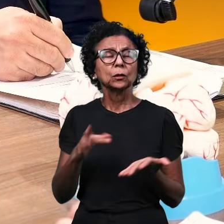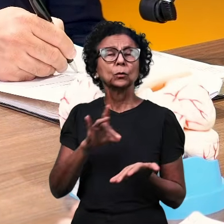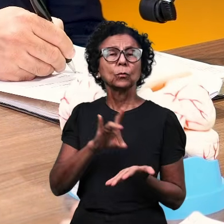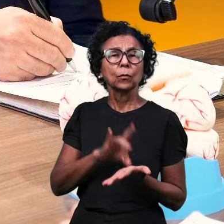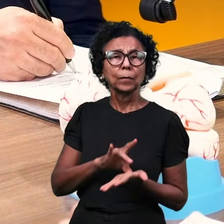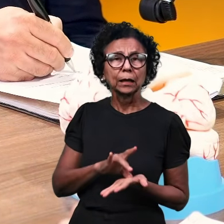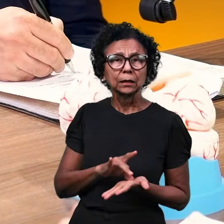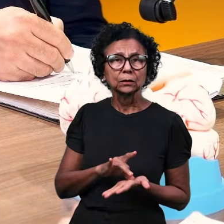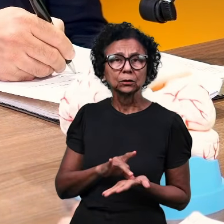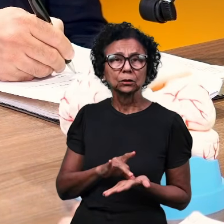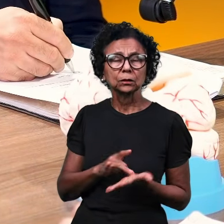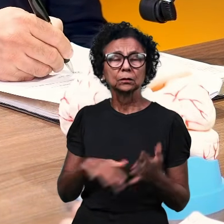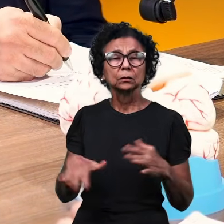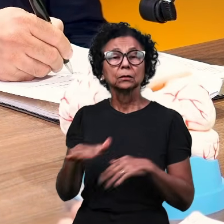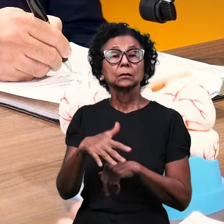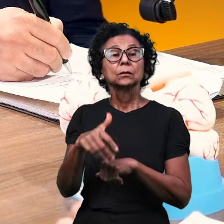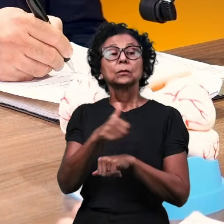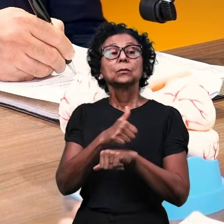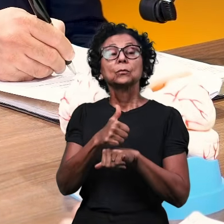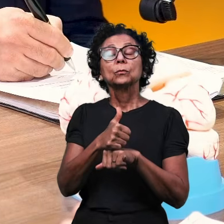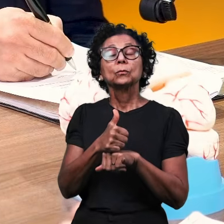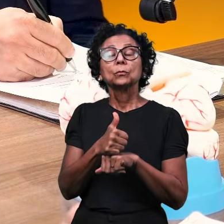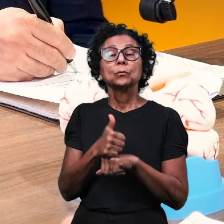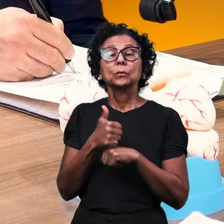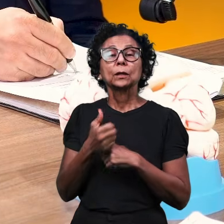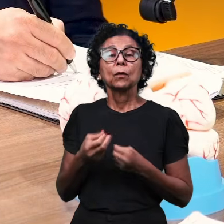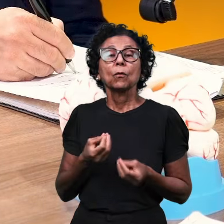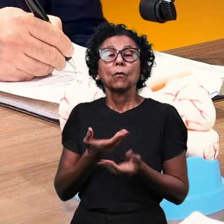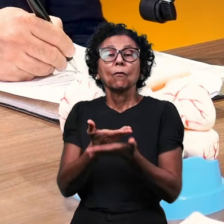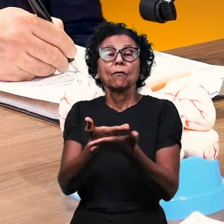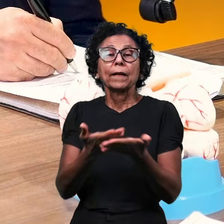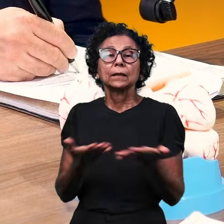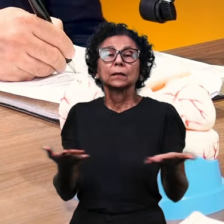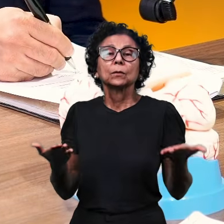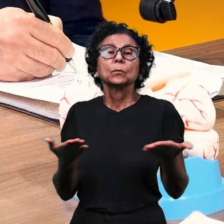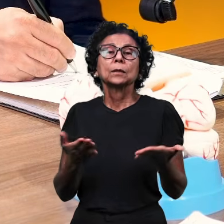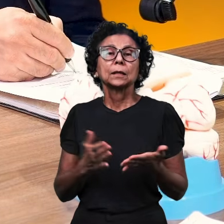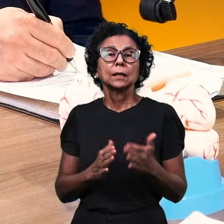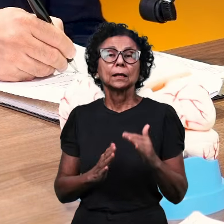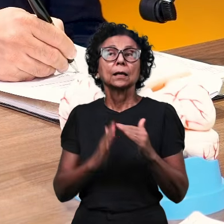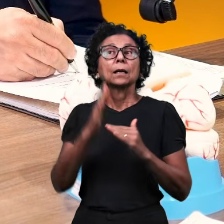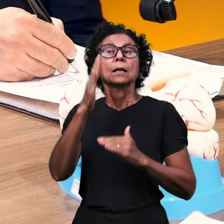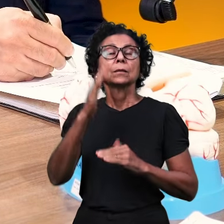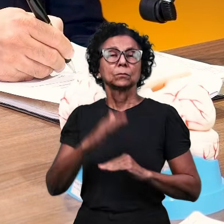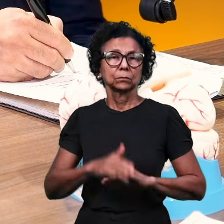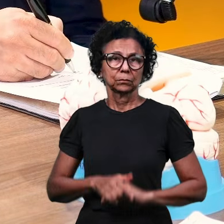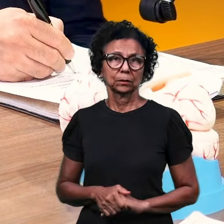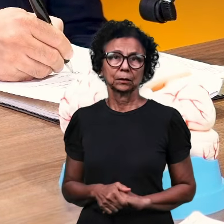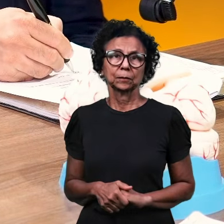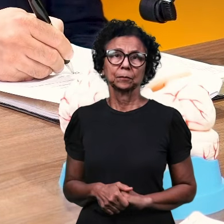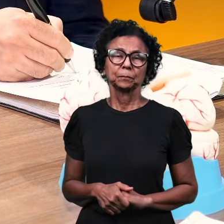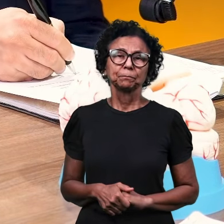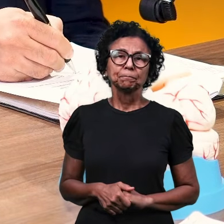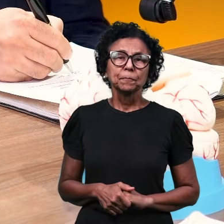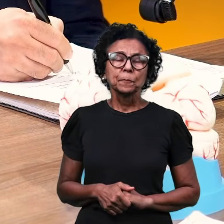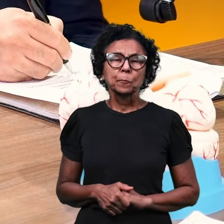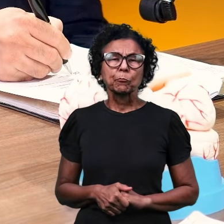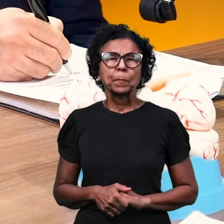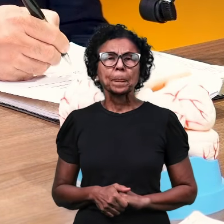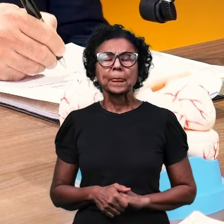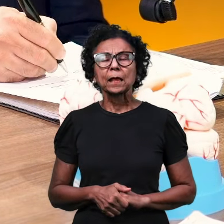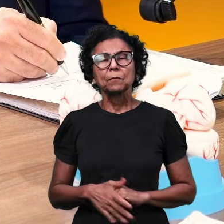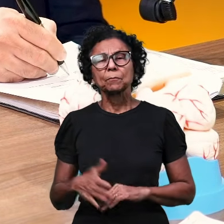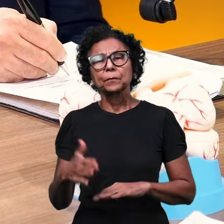de trabalho hoje oferece, né? O que está em alta e qual é a expectativa